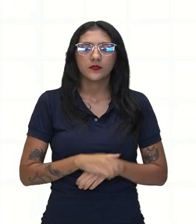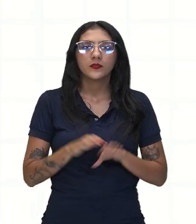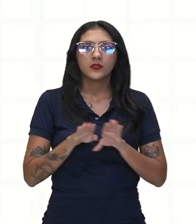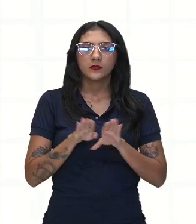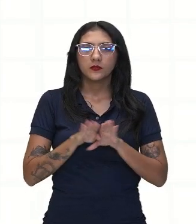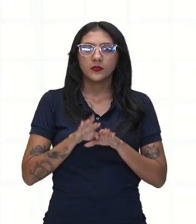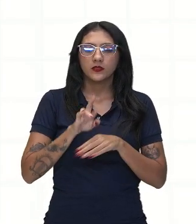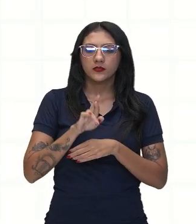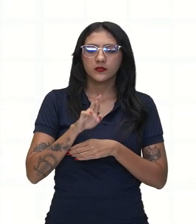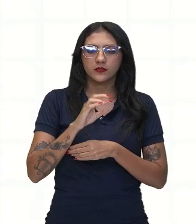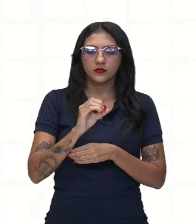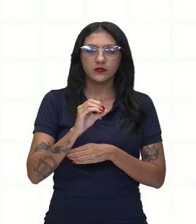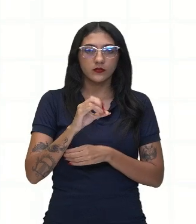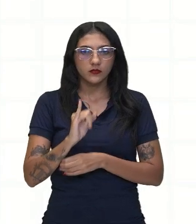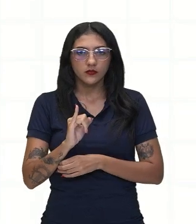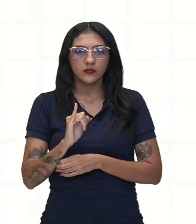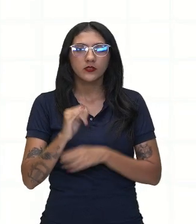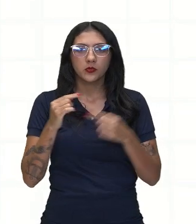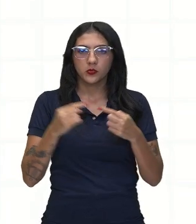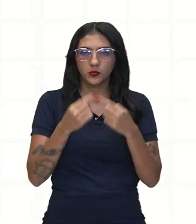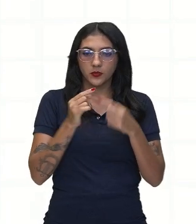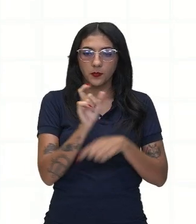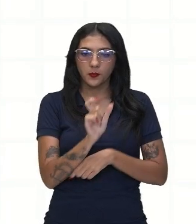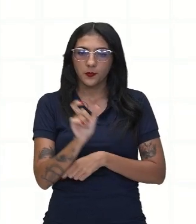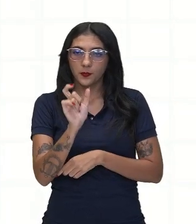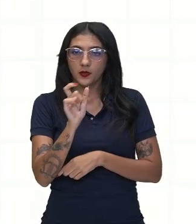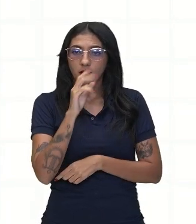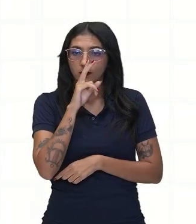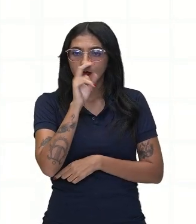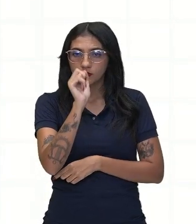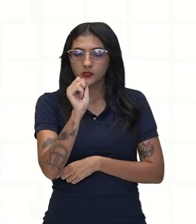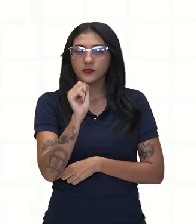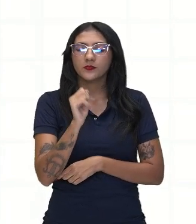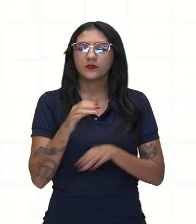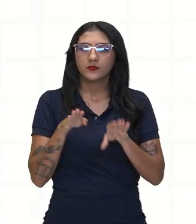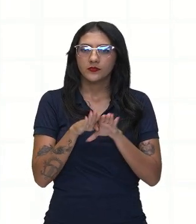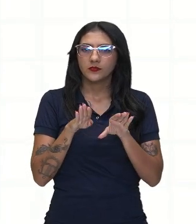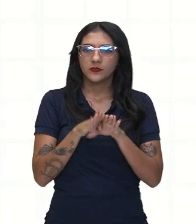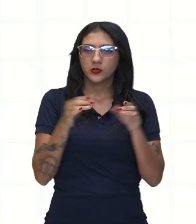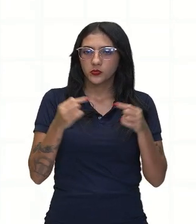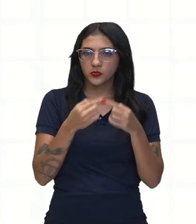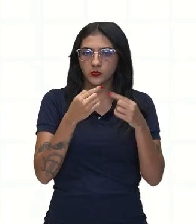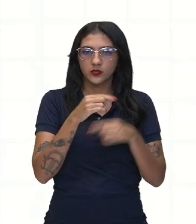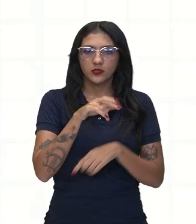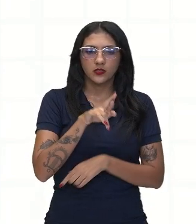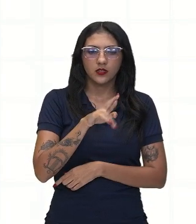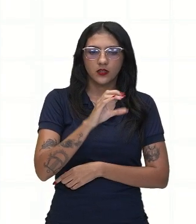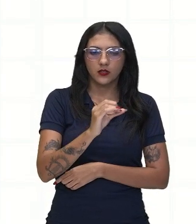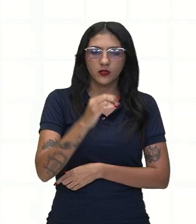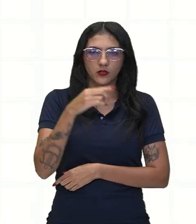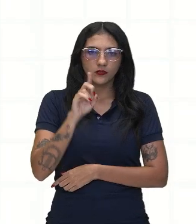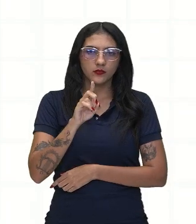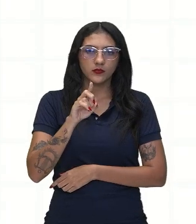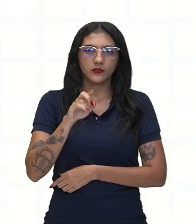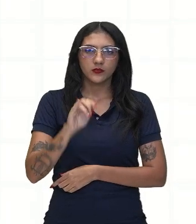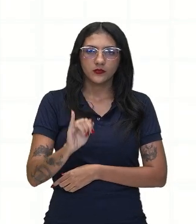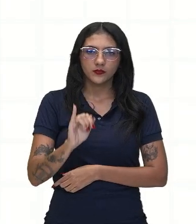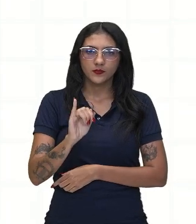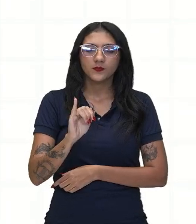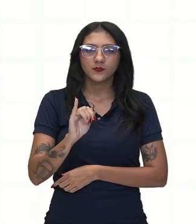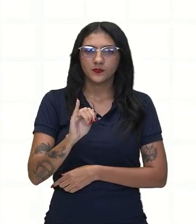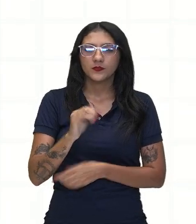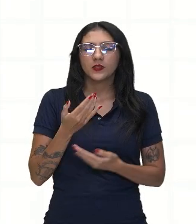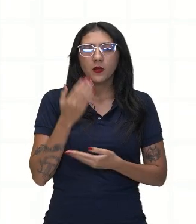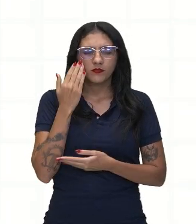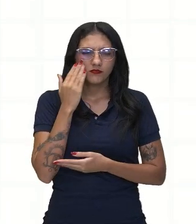uma oxítona, a última sílaba tônica é uma oxítona, vai receber o acento, tá bom? Então, entendidas as